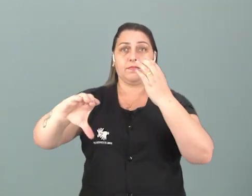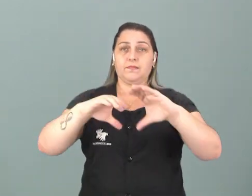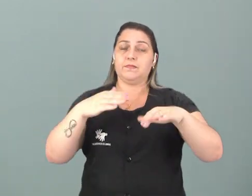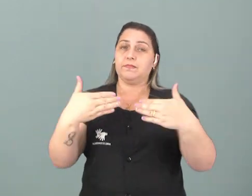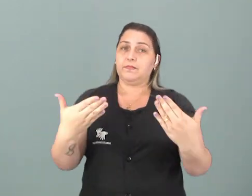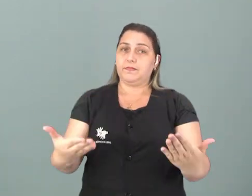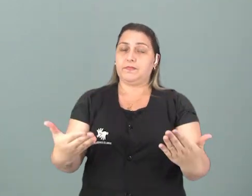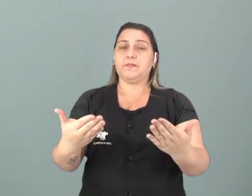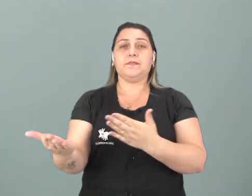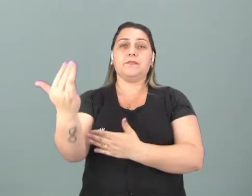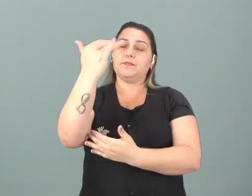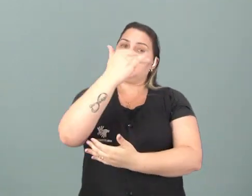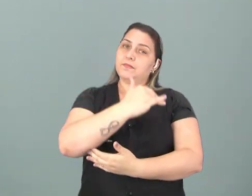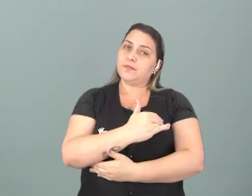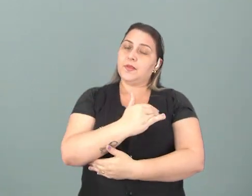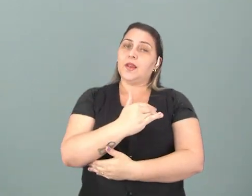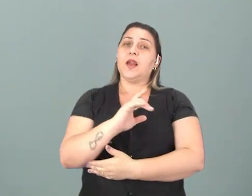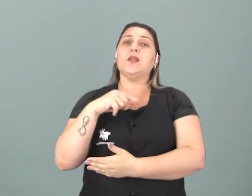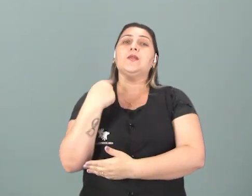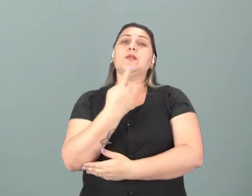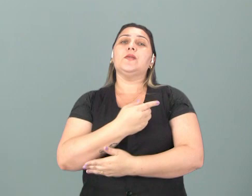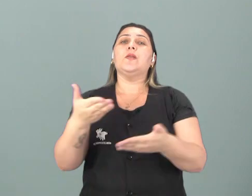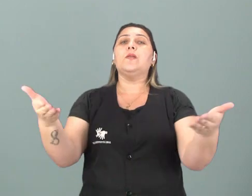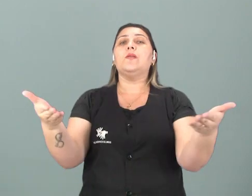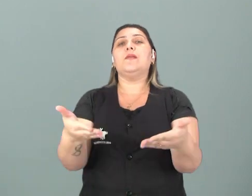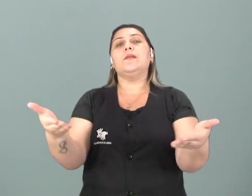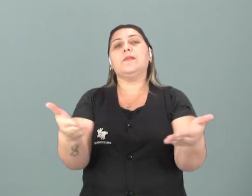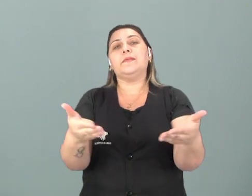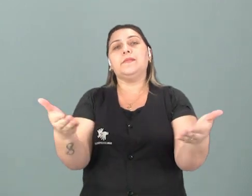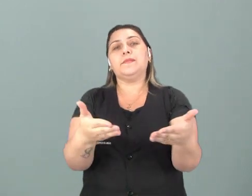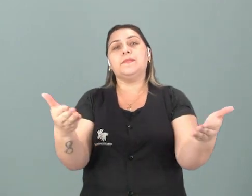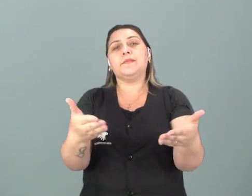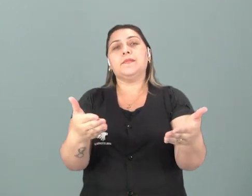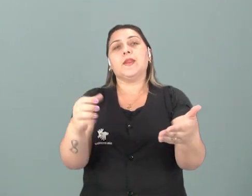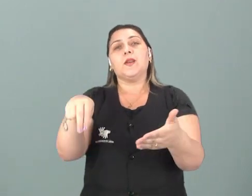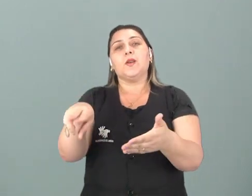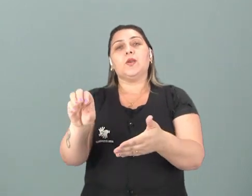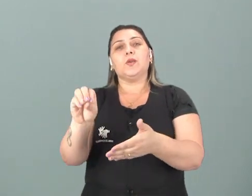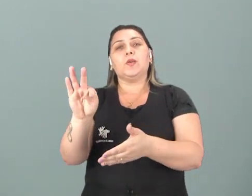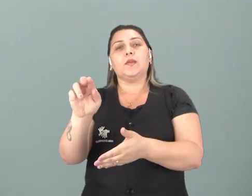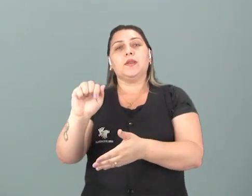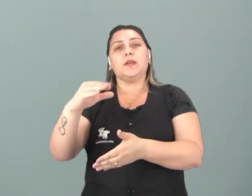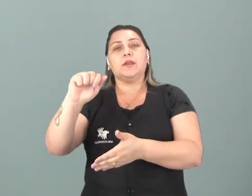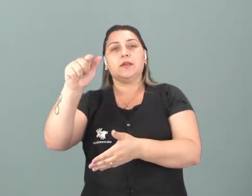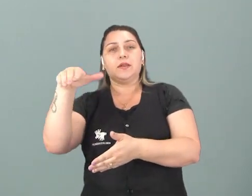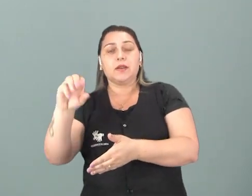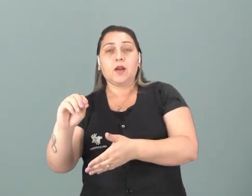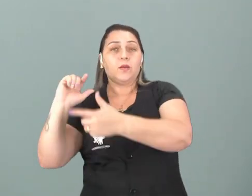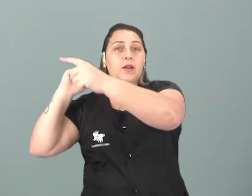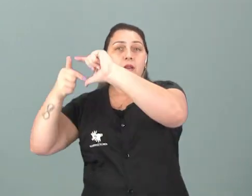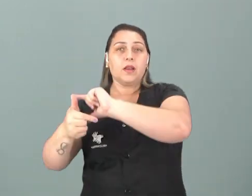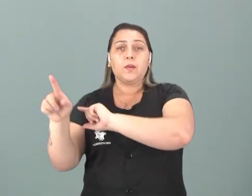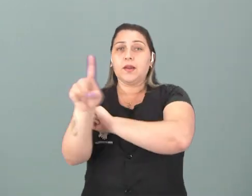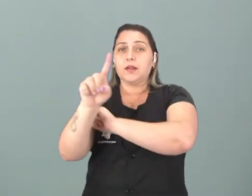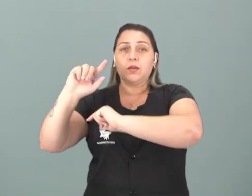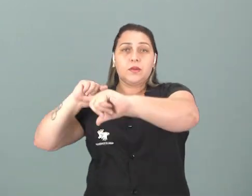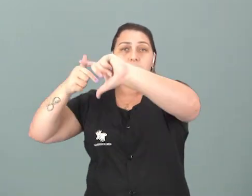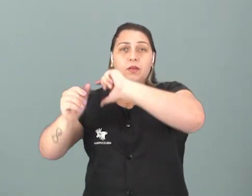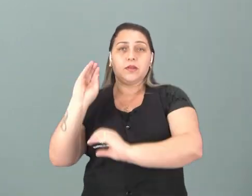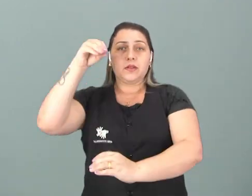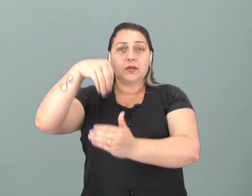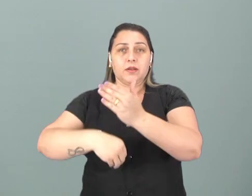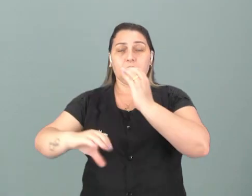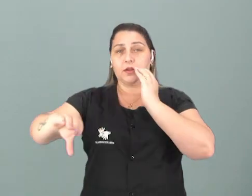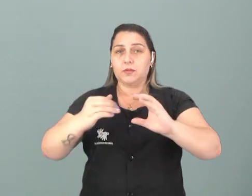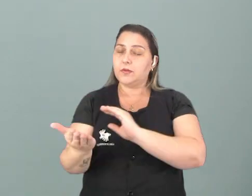mesmo. Então, vem comigo porque nós vamos hoje tratar da notação tradicional e não tradicional dentro da